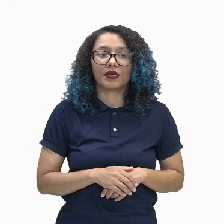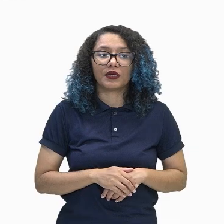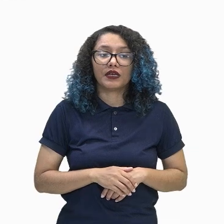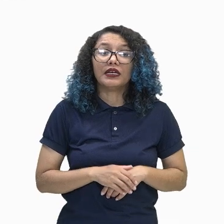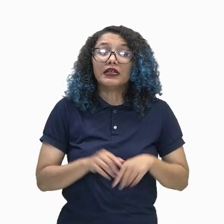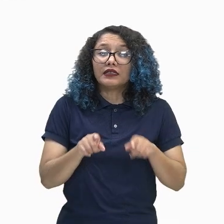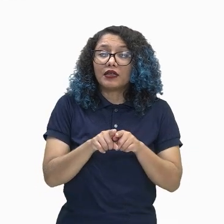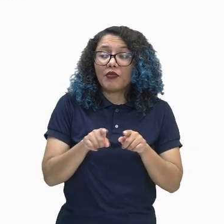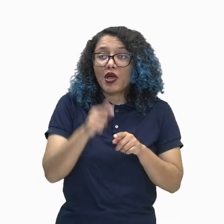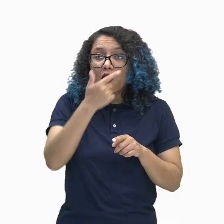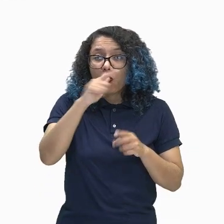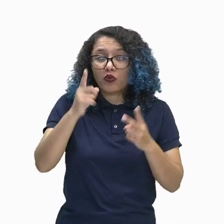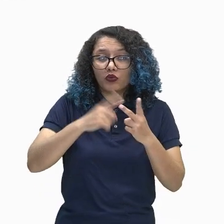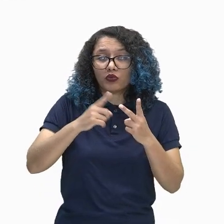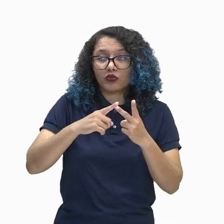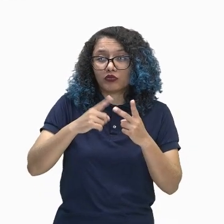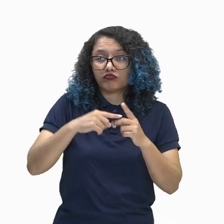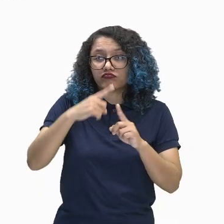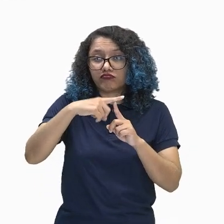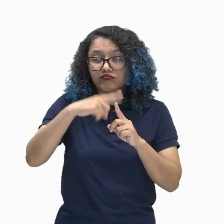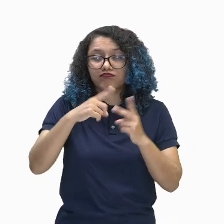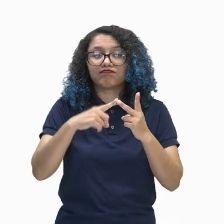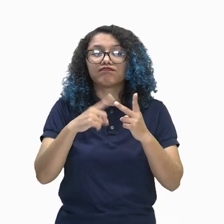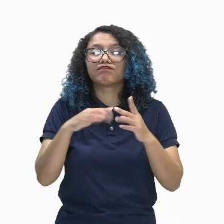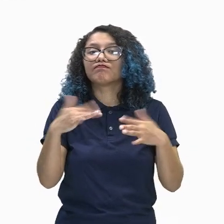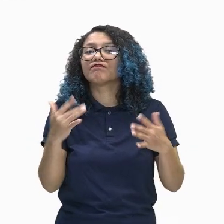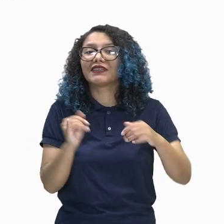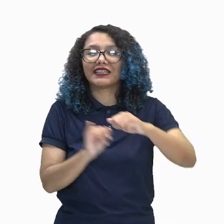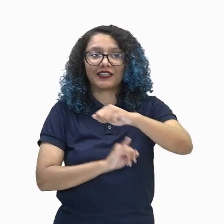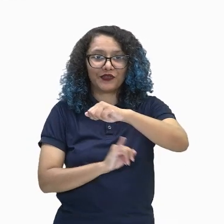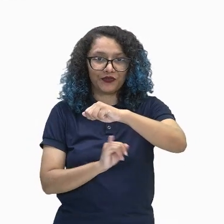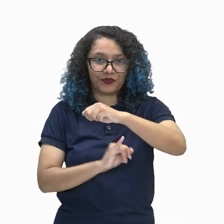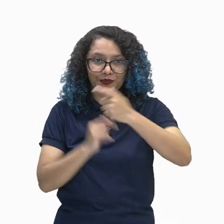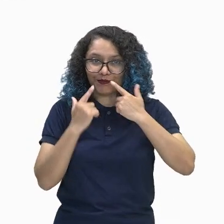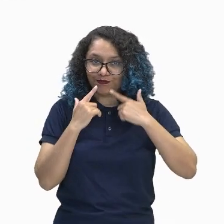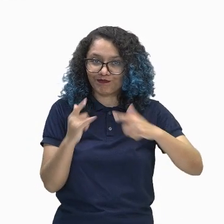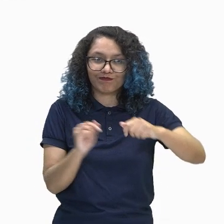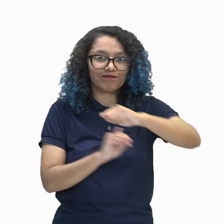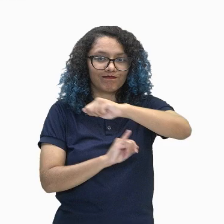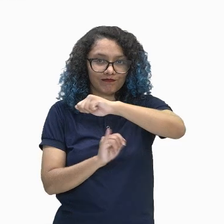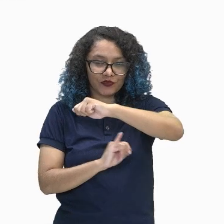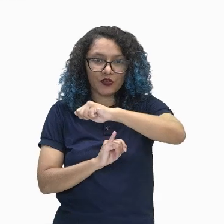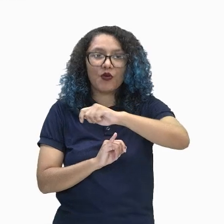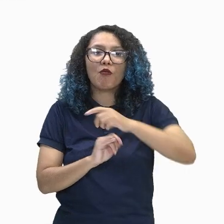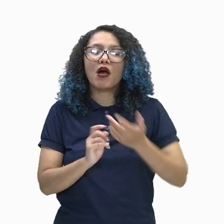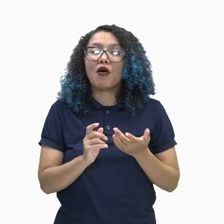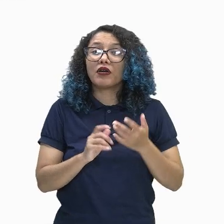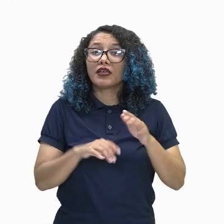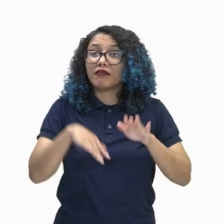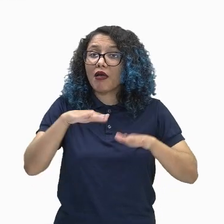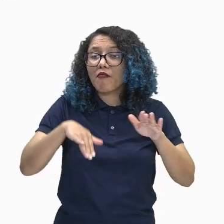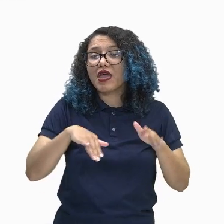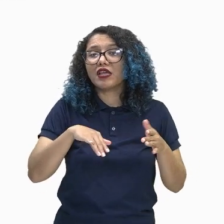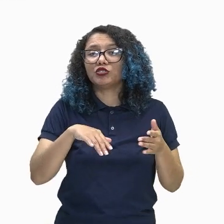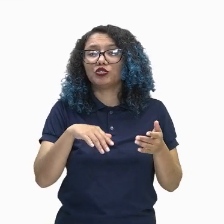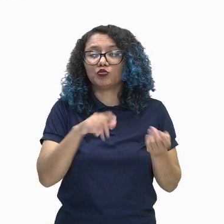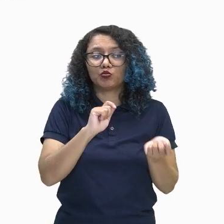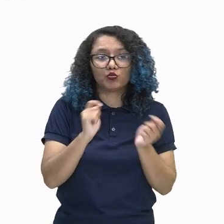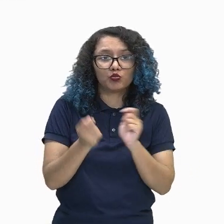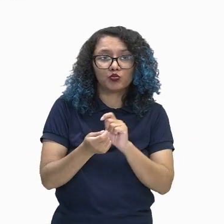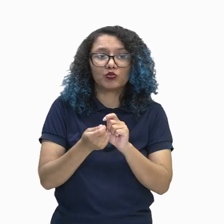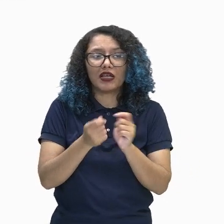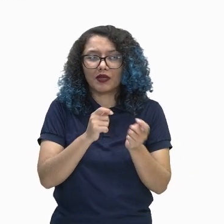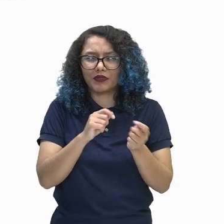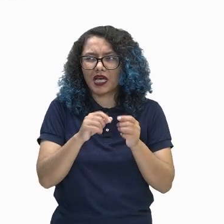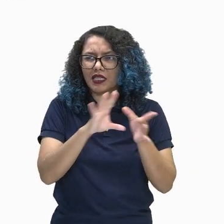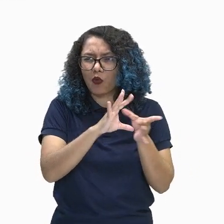de linguagem que também nós precisamos saber é a linguagem informal, que é aquela adequada às situações mais descontraídas, né?